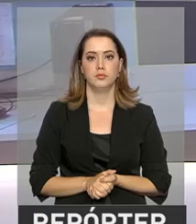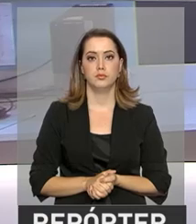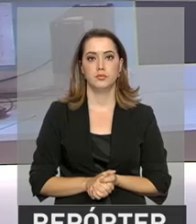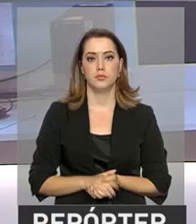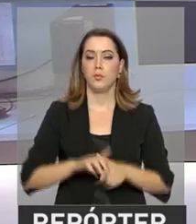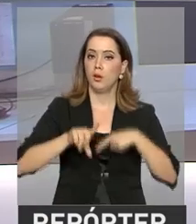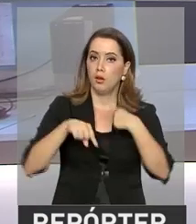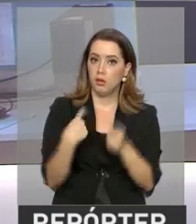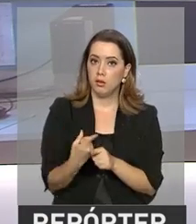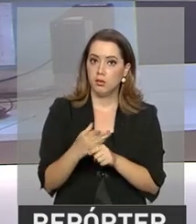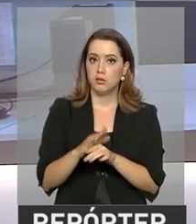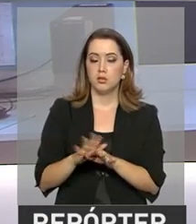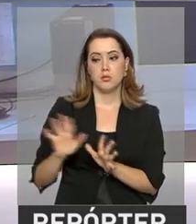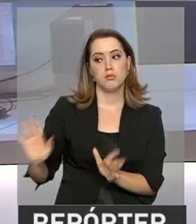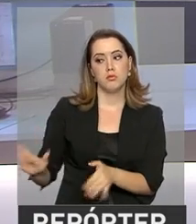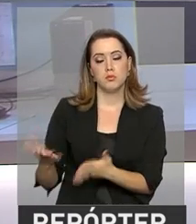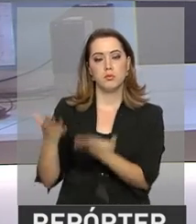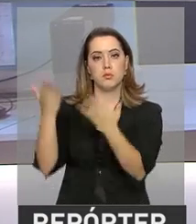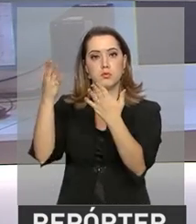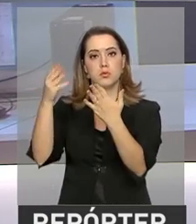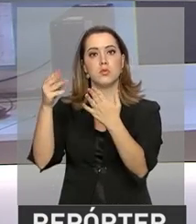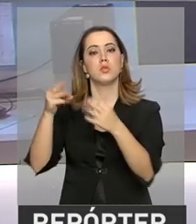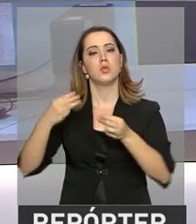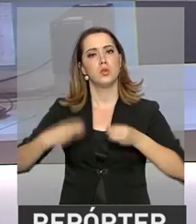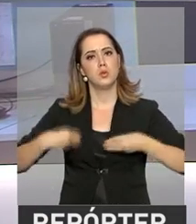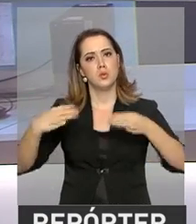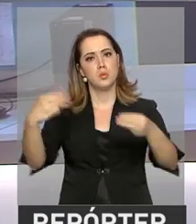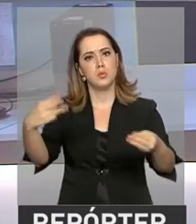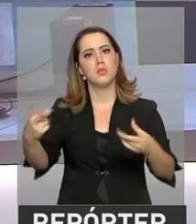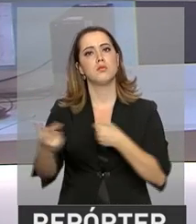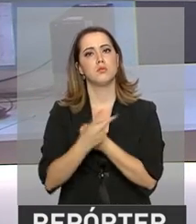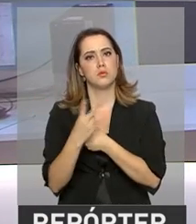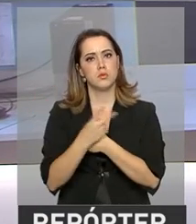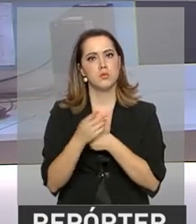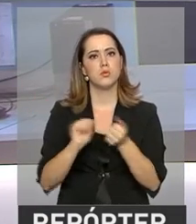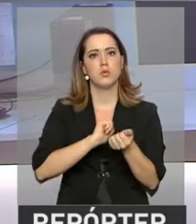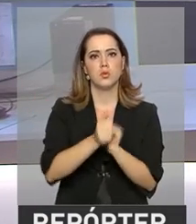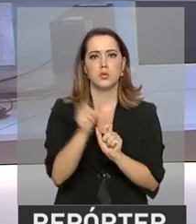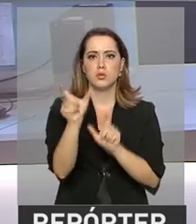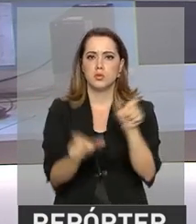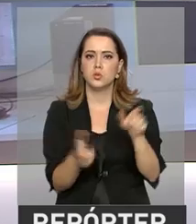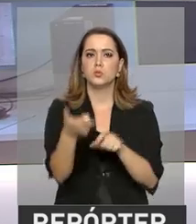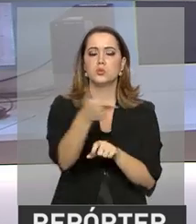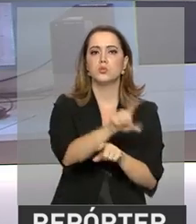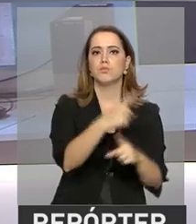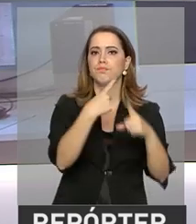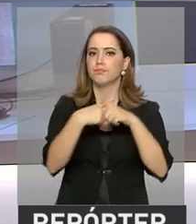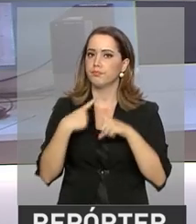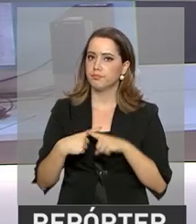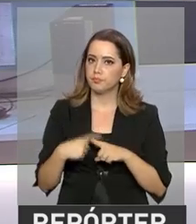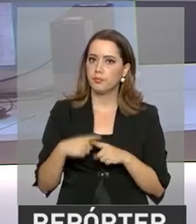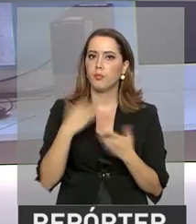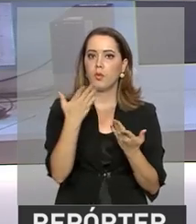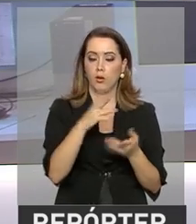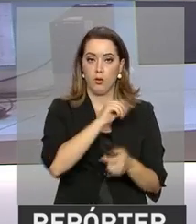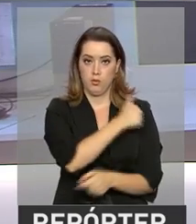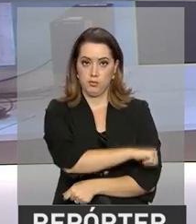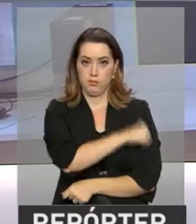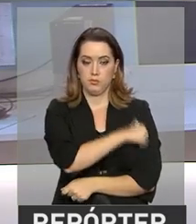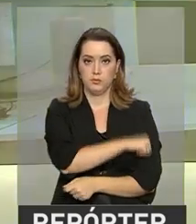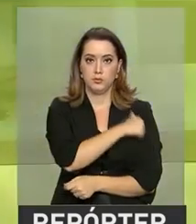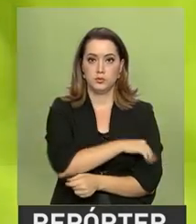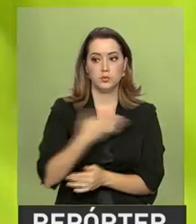e logo após a homenagem no Ministério da Defesa os atletas militares e outros esportistas que competiram nas olimpíadas do Rio foram